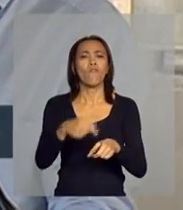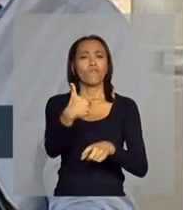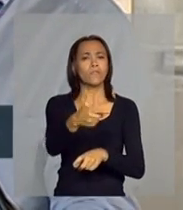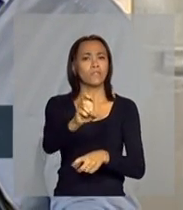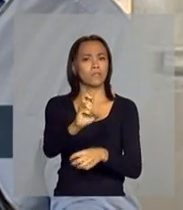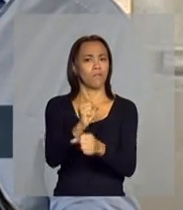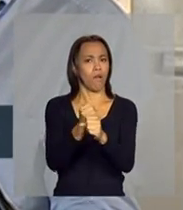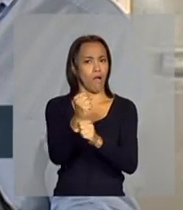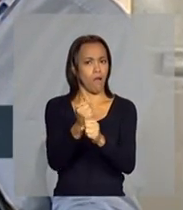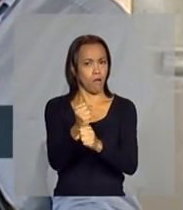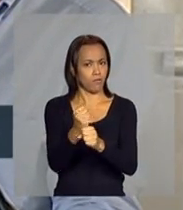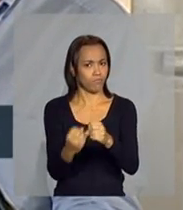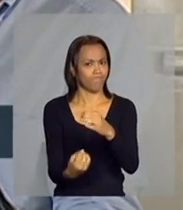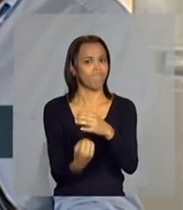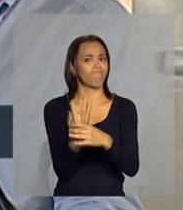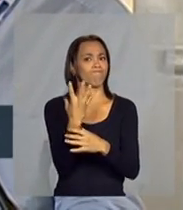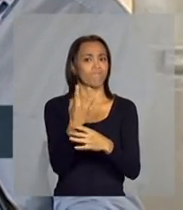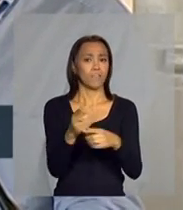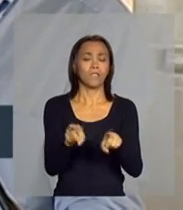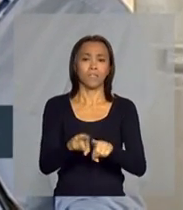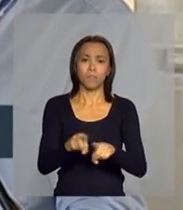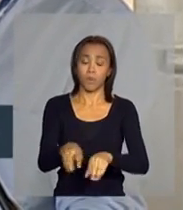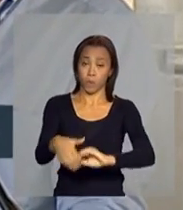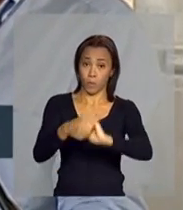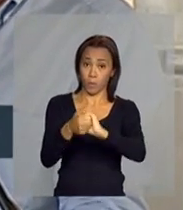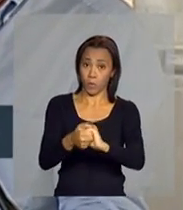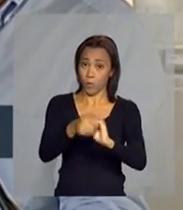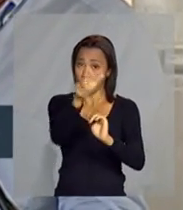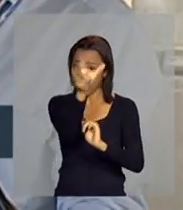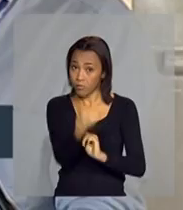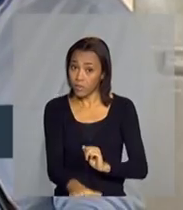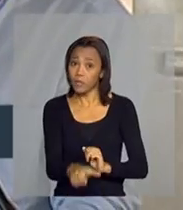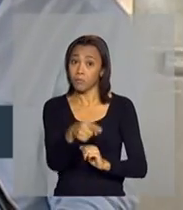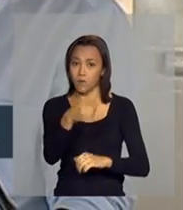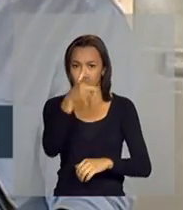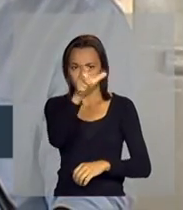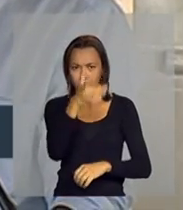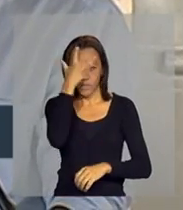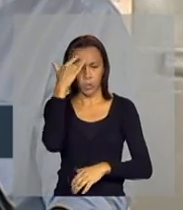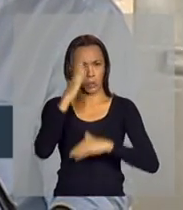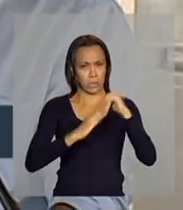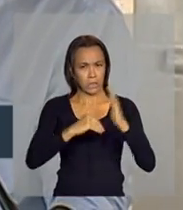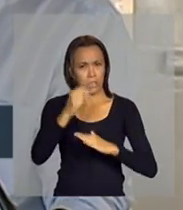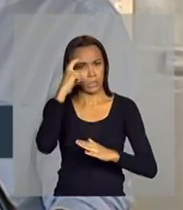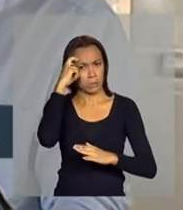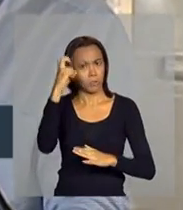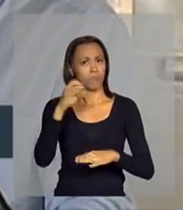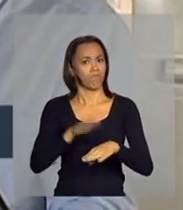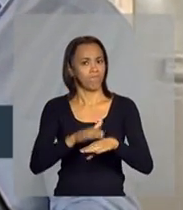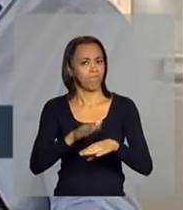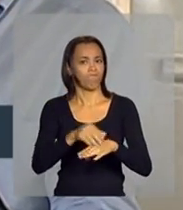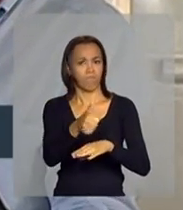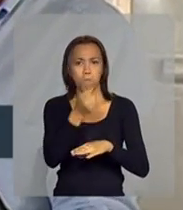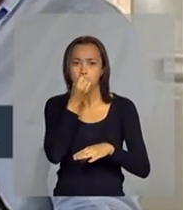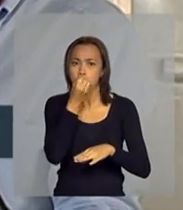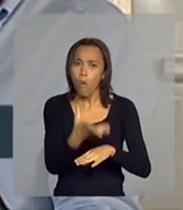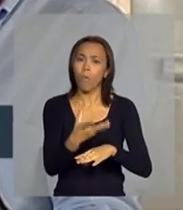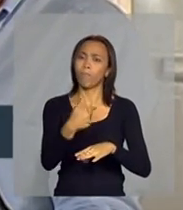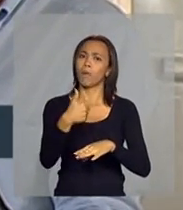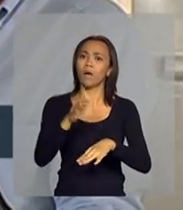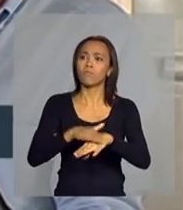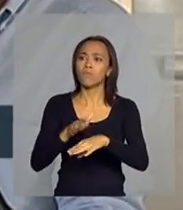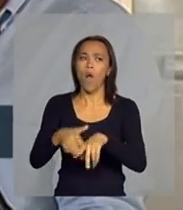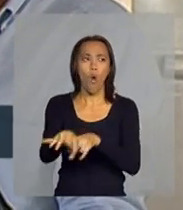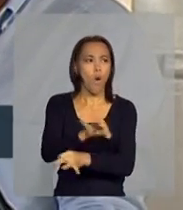existência. Cumprimento Dilvo Grolli pela competência, pela liderança no setor, pela